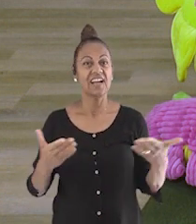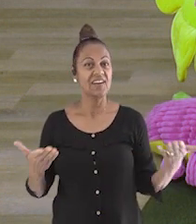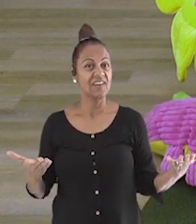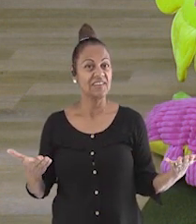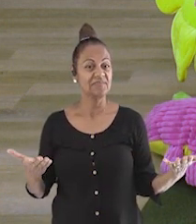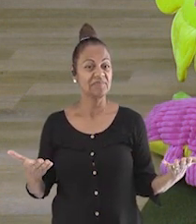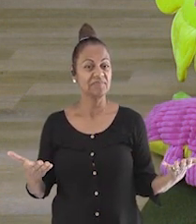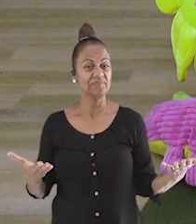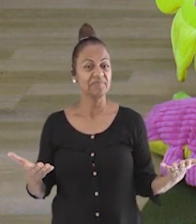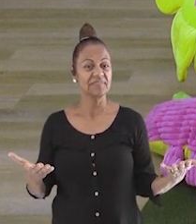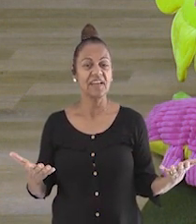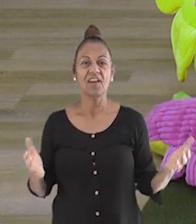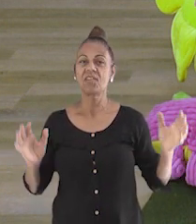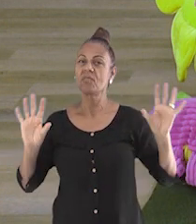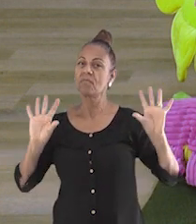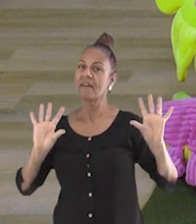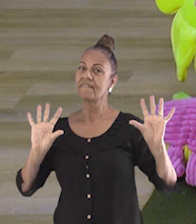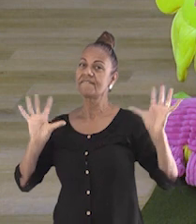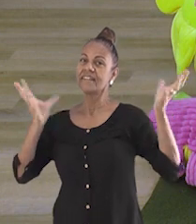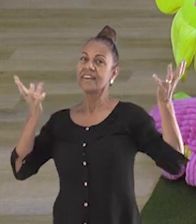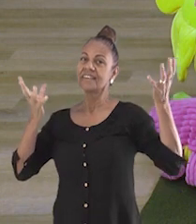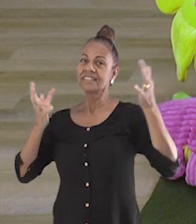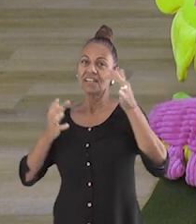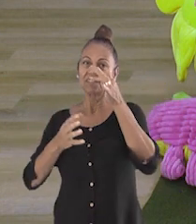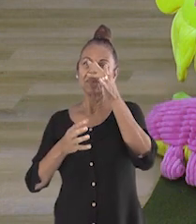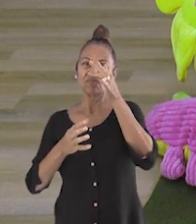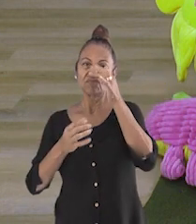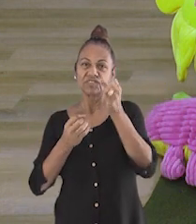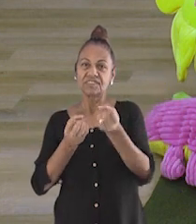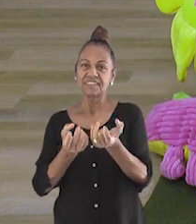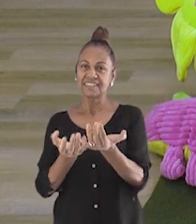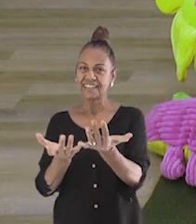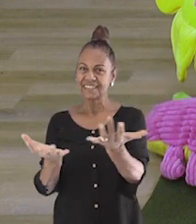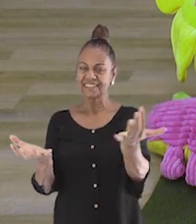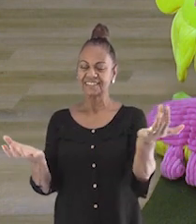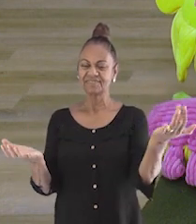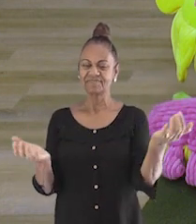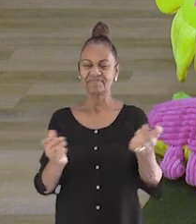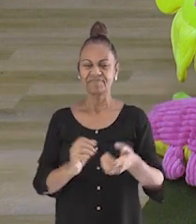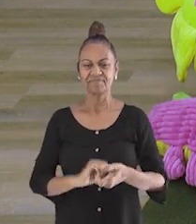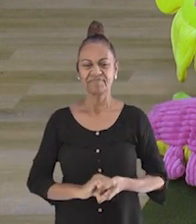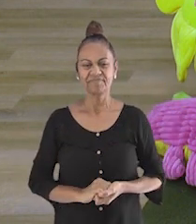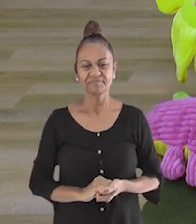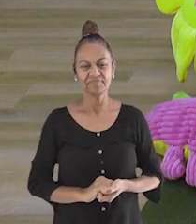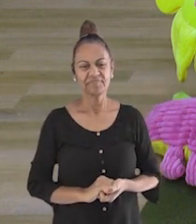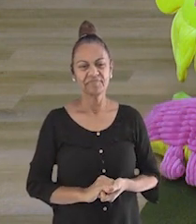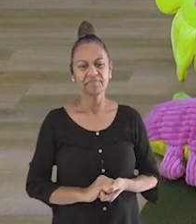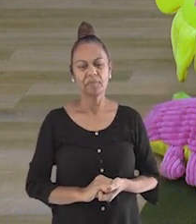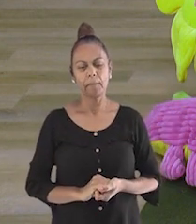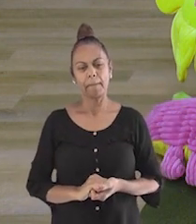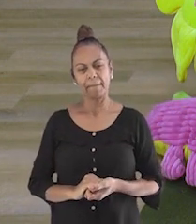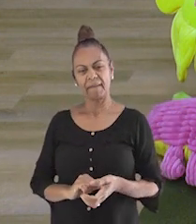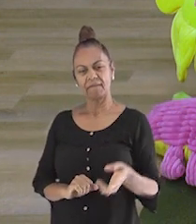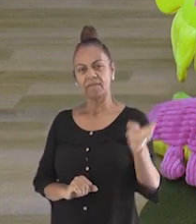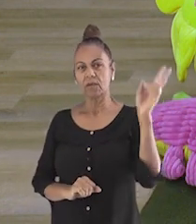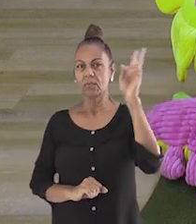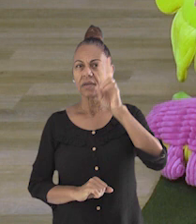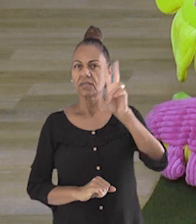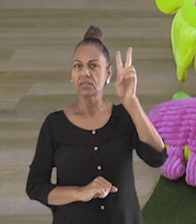dois, é três e já! Com vocês, Uma Festa no